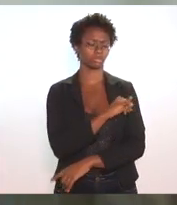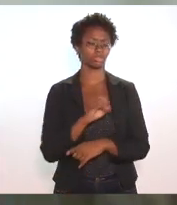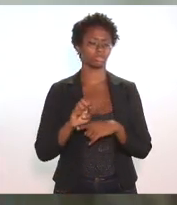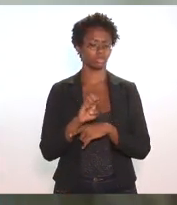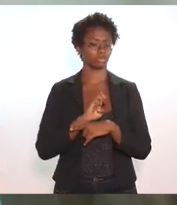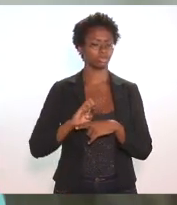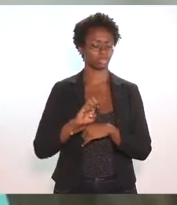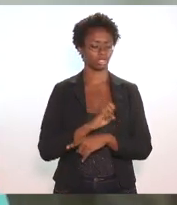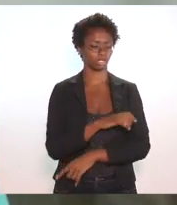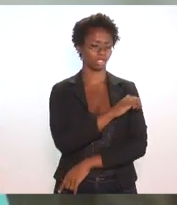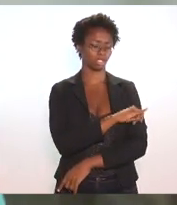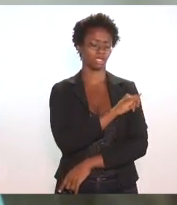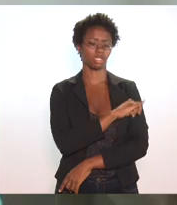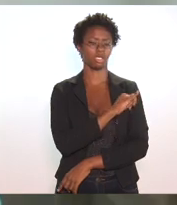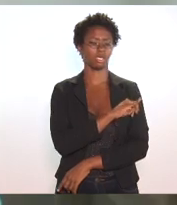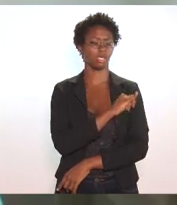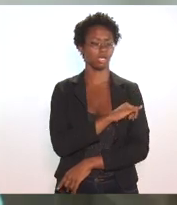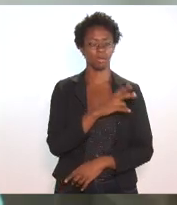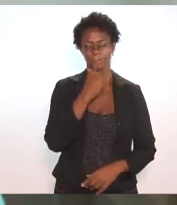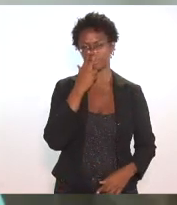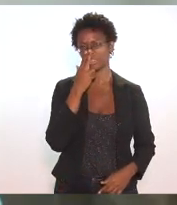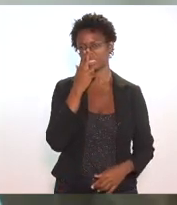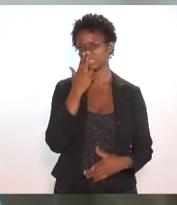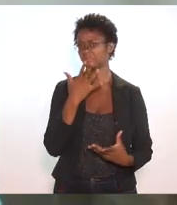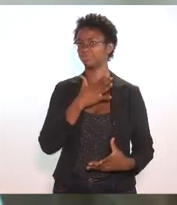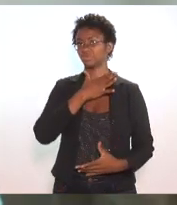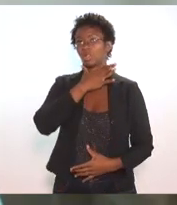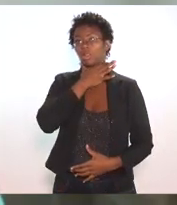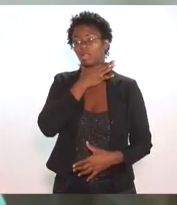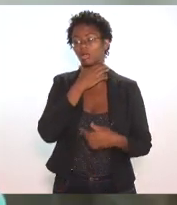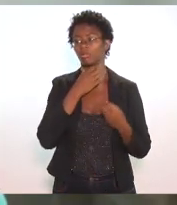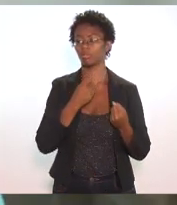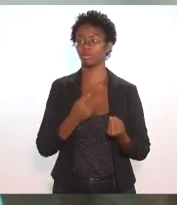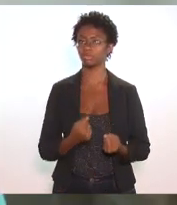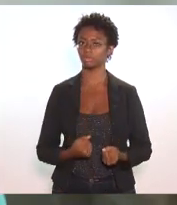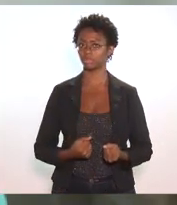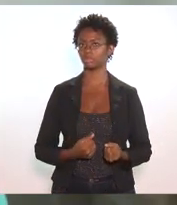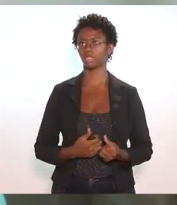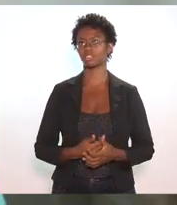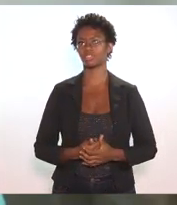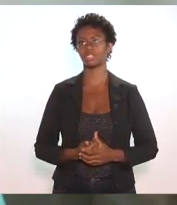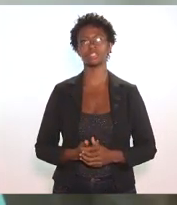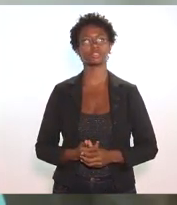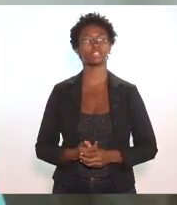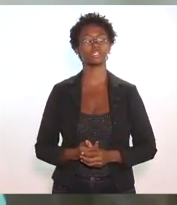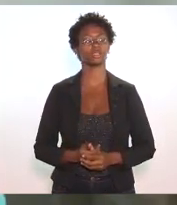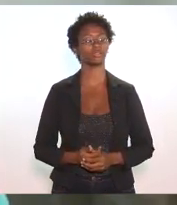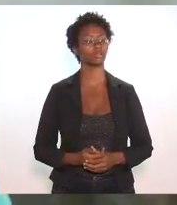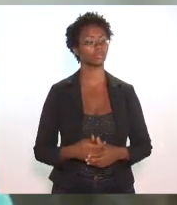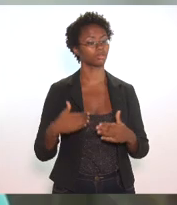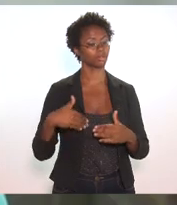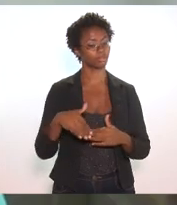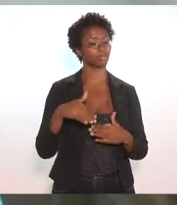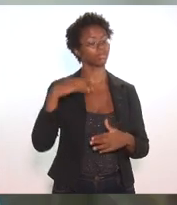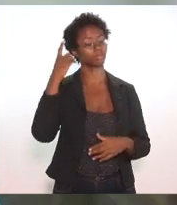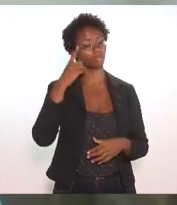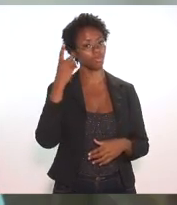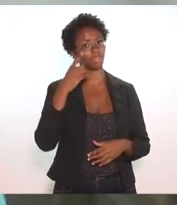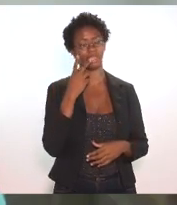de Janeiro, à beira de colapsar. Ainda há pouco, o deputado Eurico Júnior